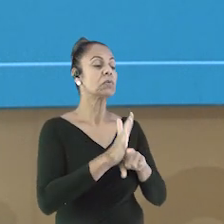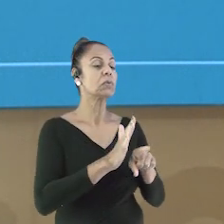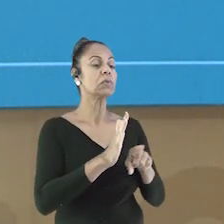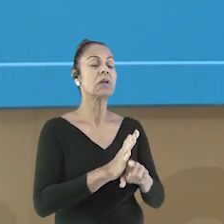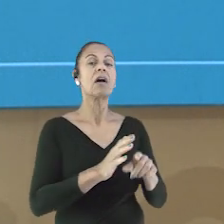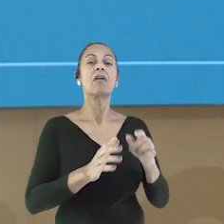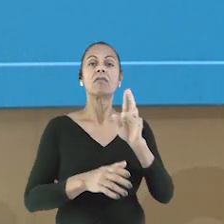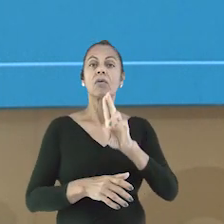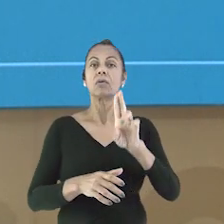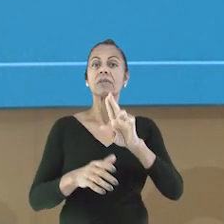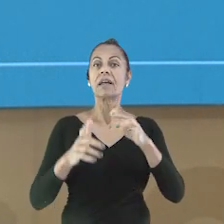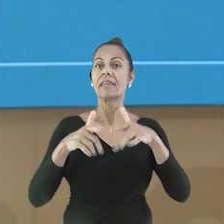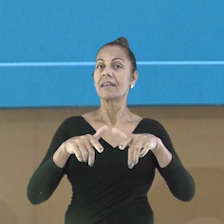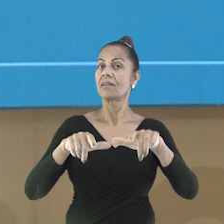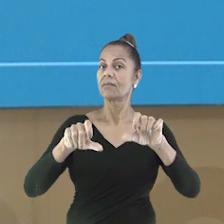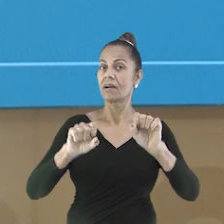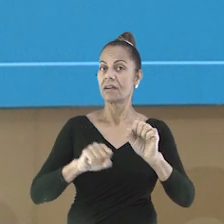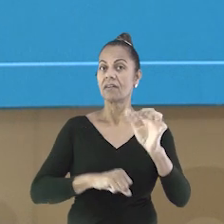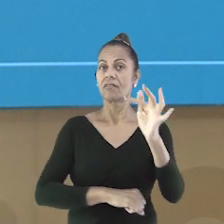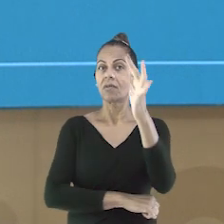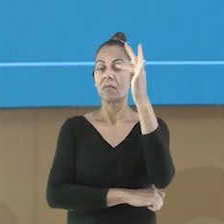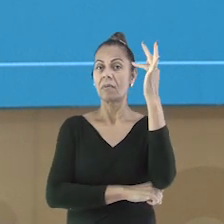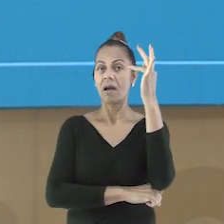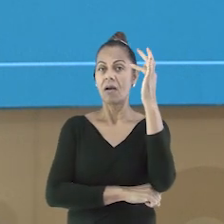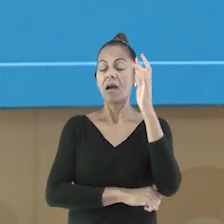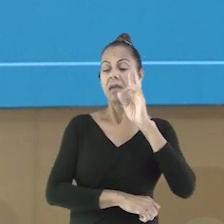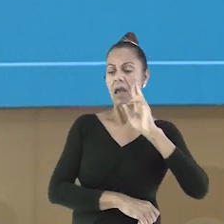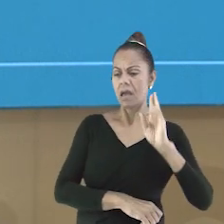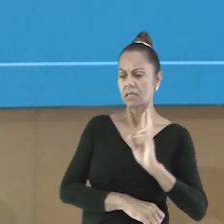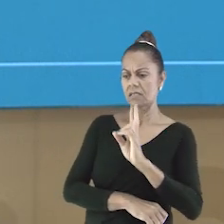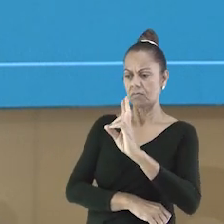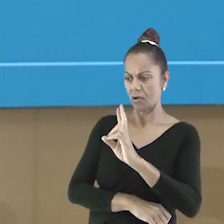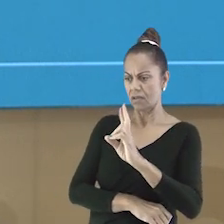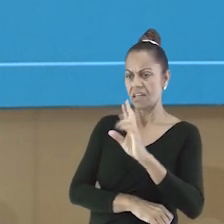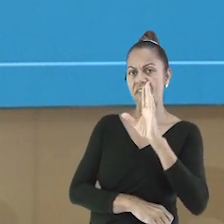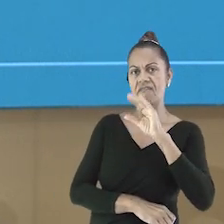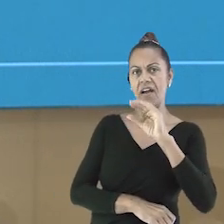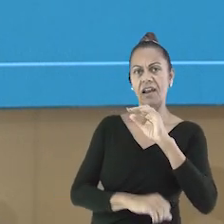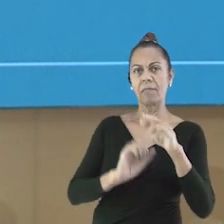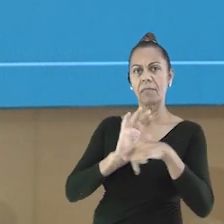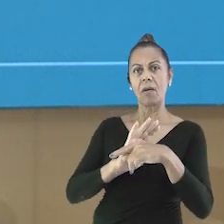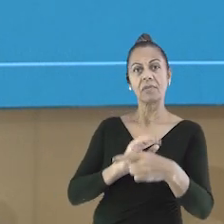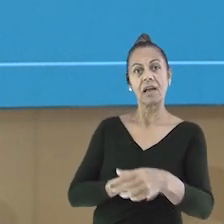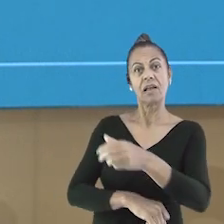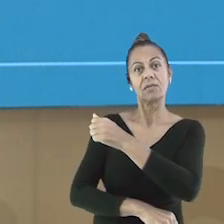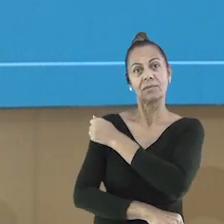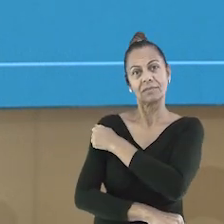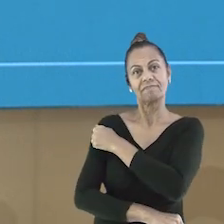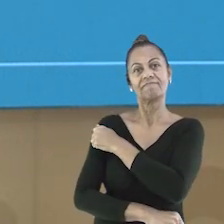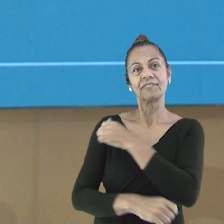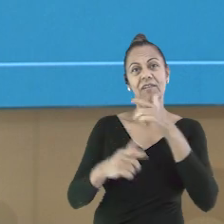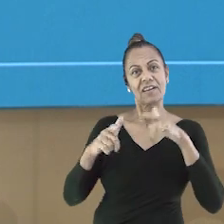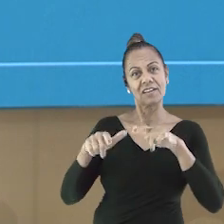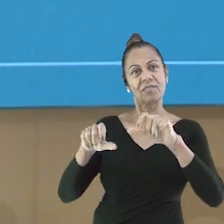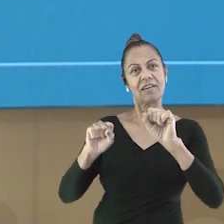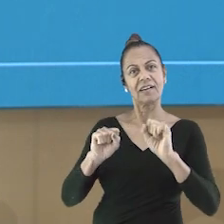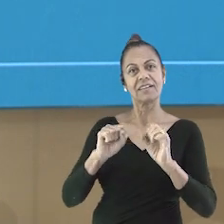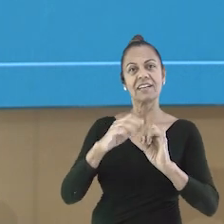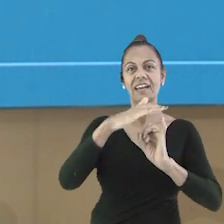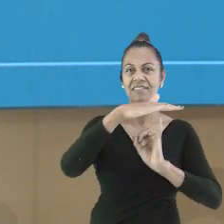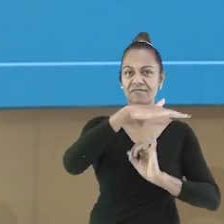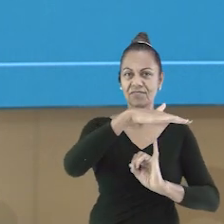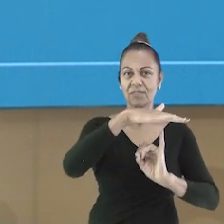foram utilizadas linguagem formal. As respostas são a reprodução da fala da aluna. Neste caso, a linguagem